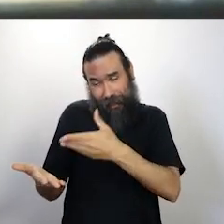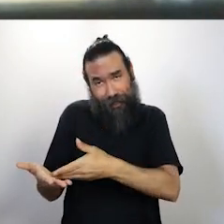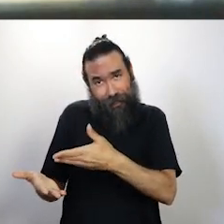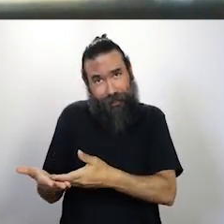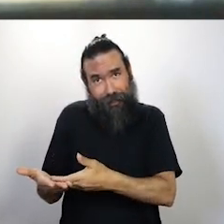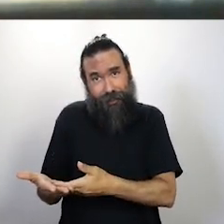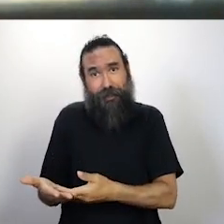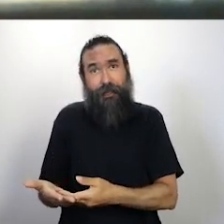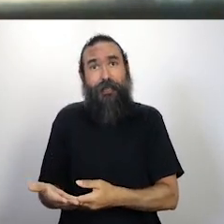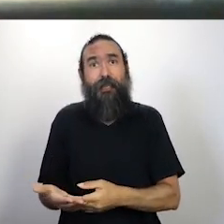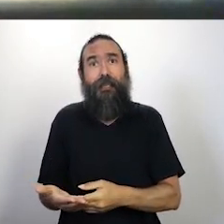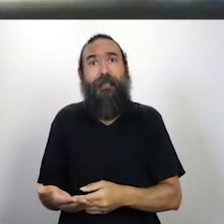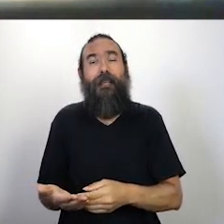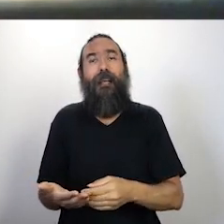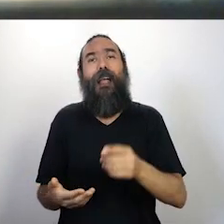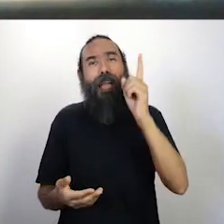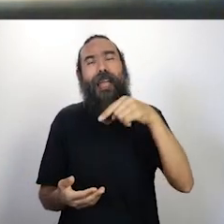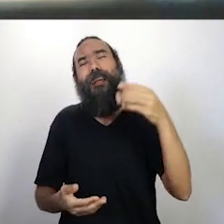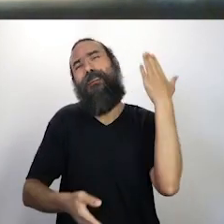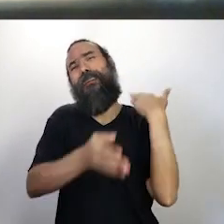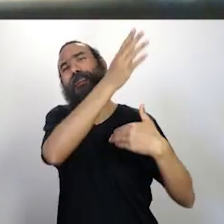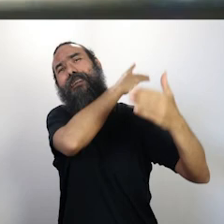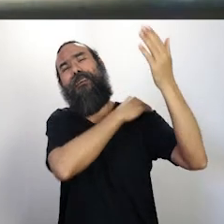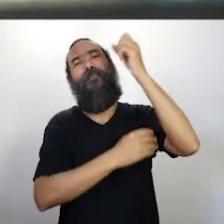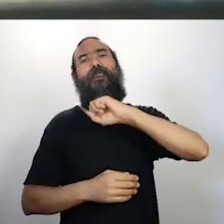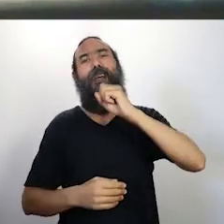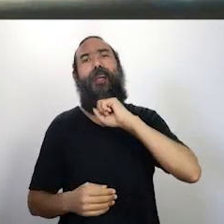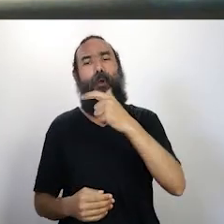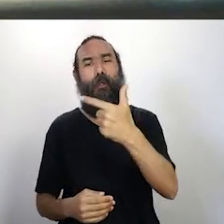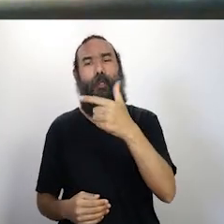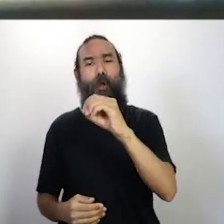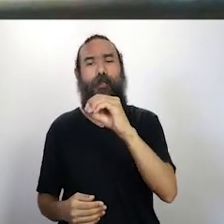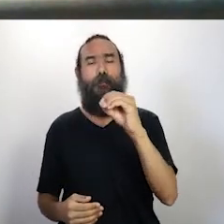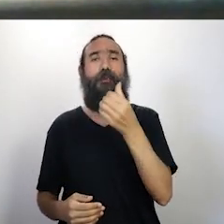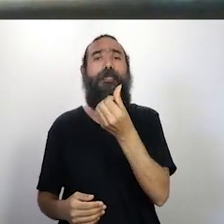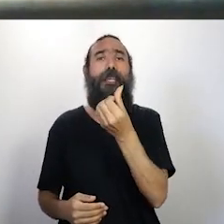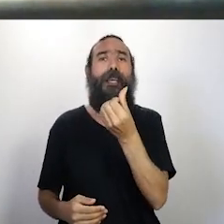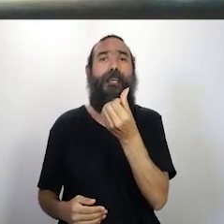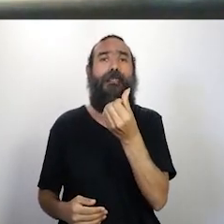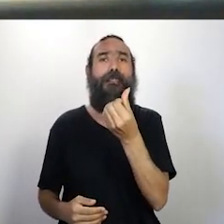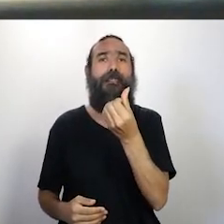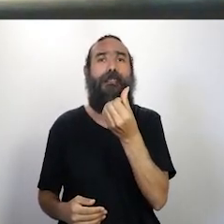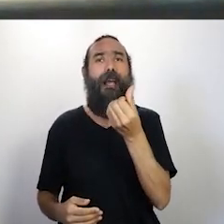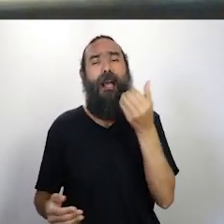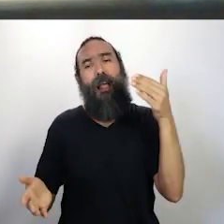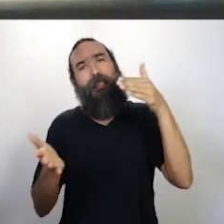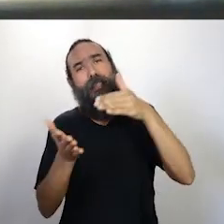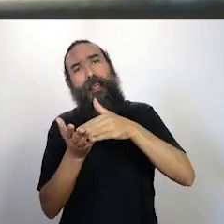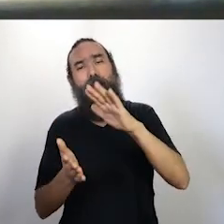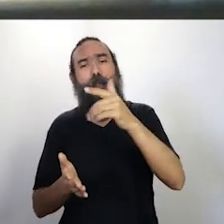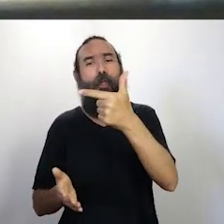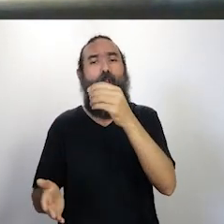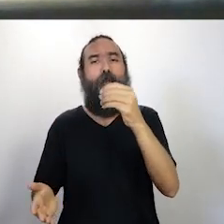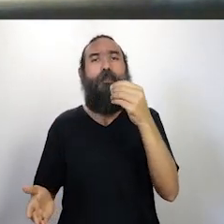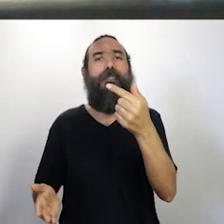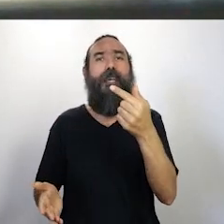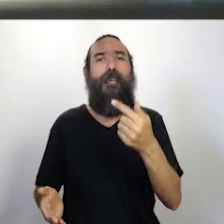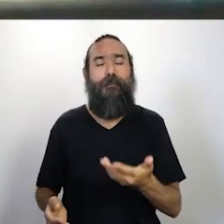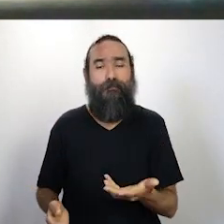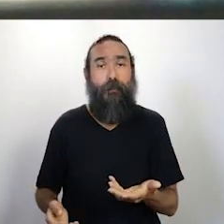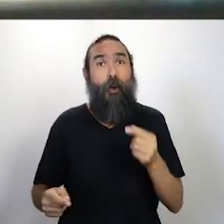eles são todos entre 2006 e 2017 né então o que está sendo feito pelo ministério do turismo